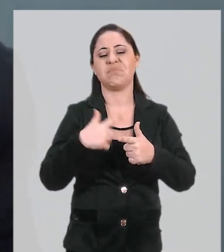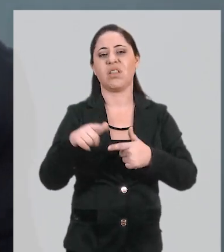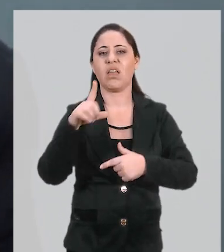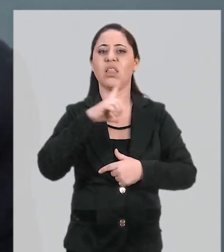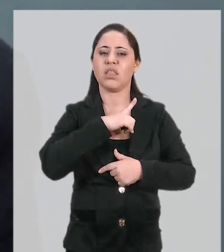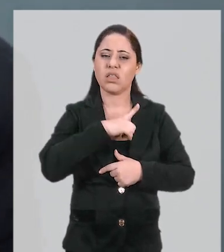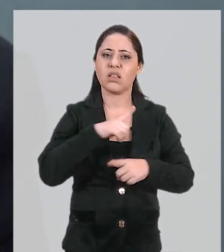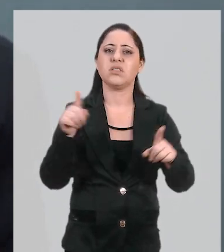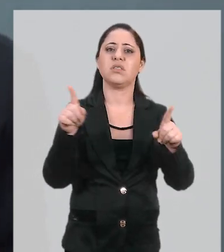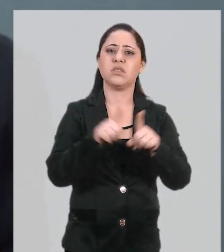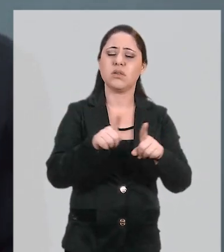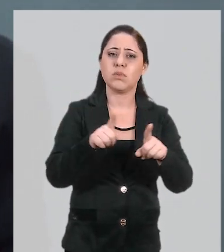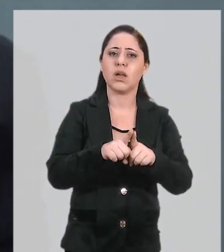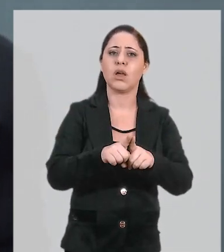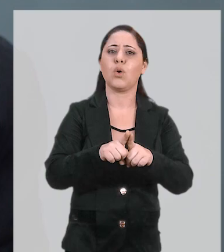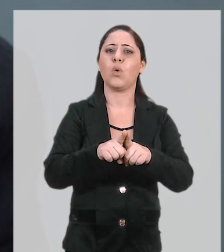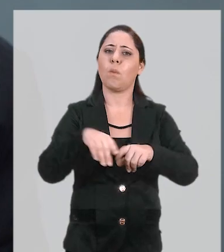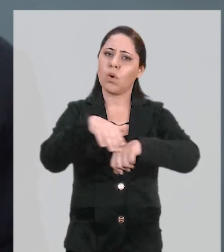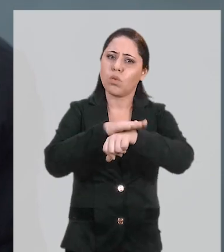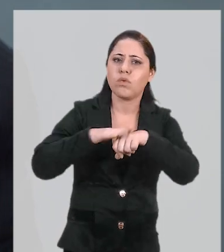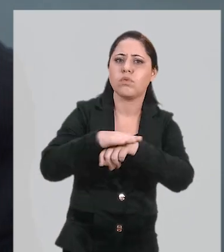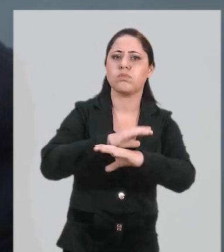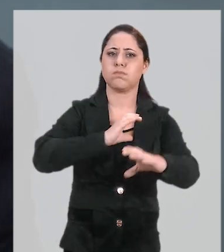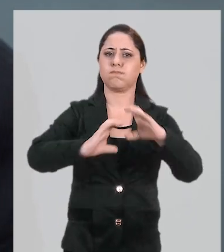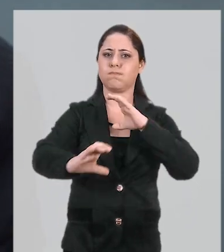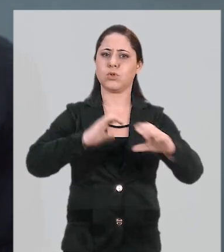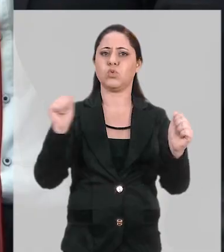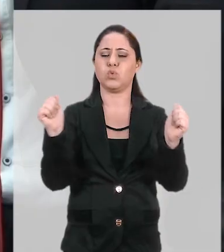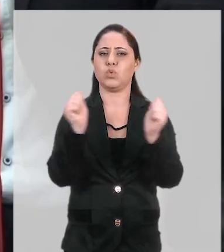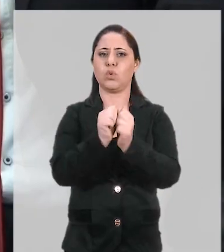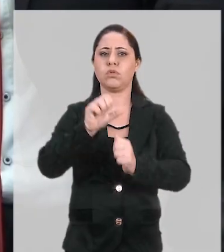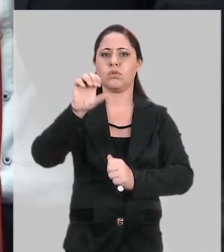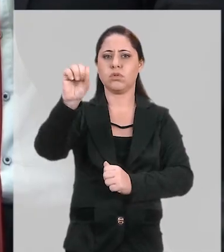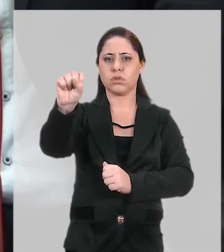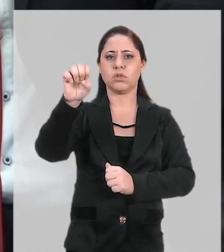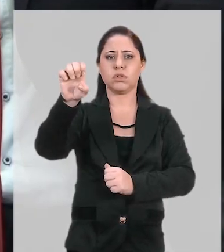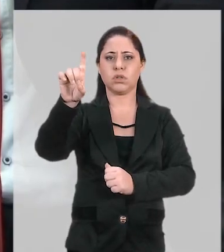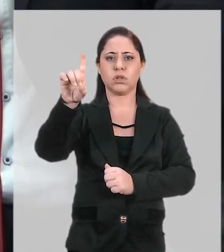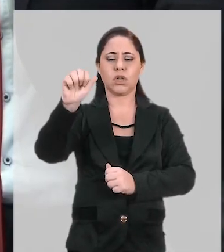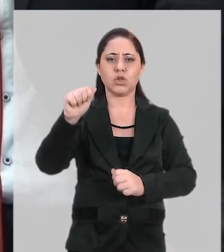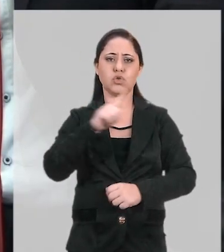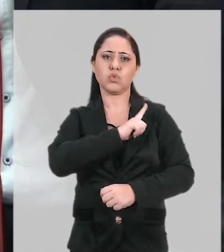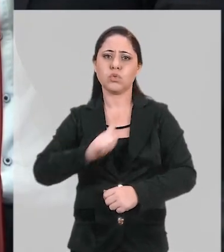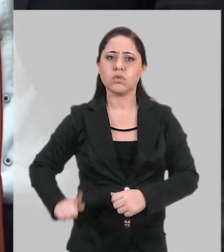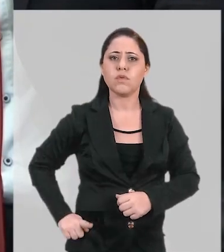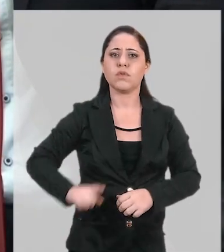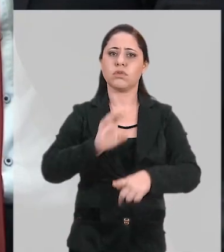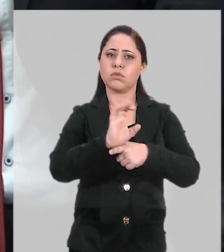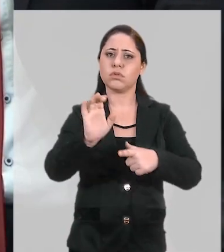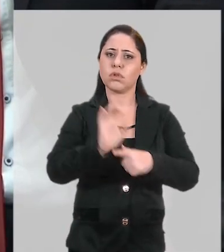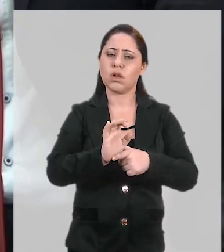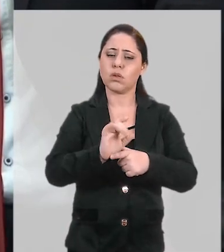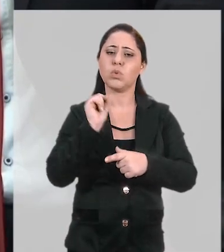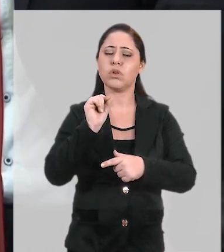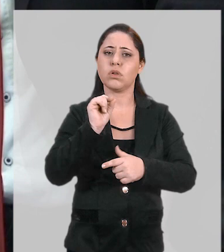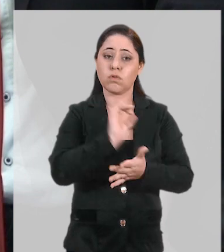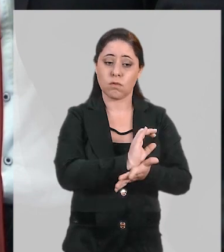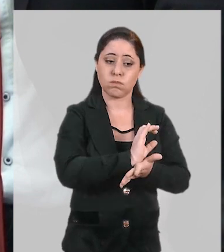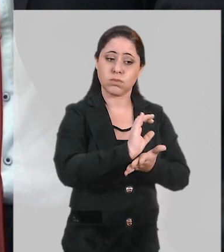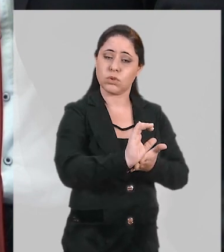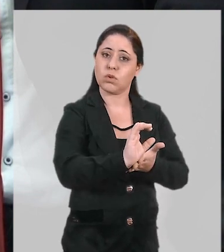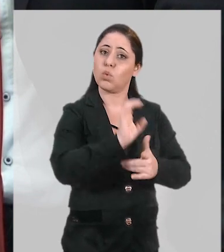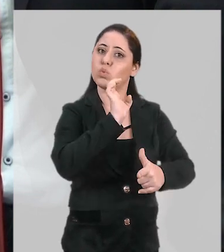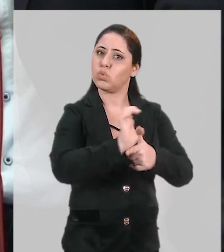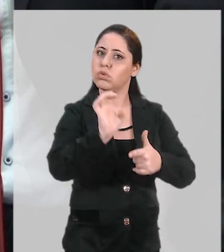nós fizemos uma interlocução junto à SEDASH, ao governo do estado, para que fosse feito o repasse do